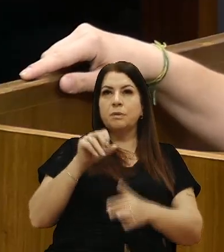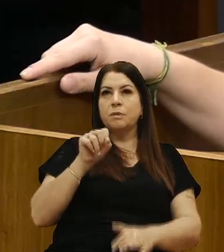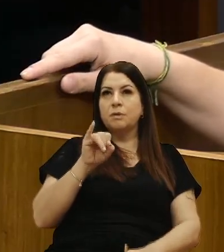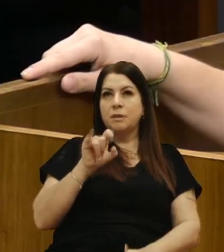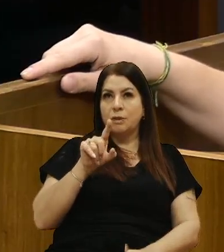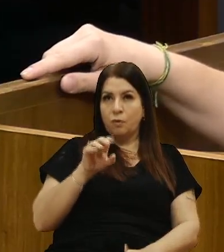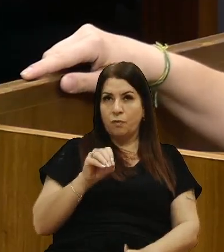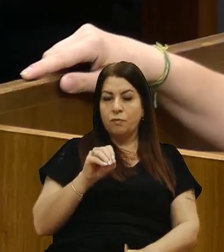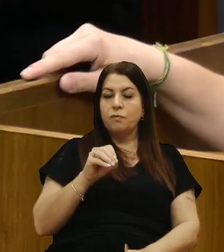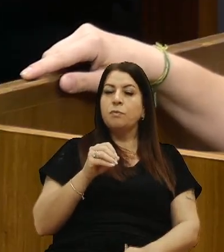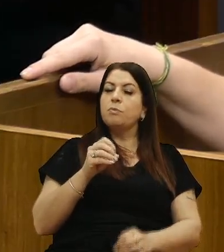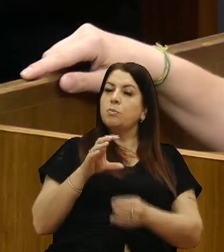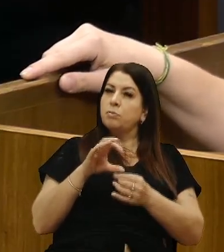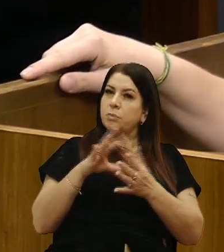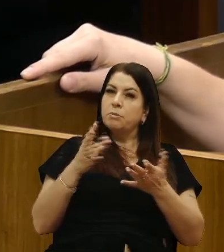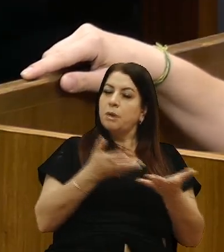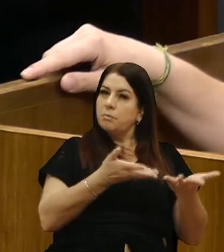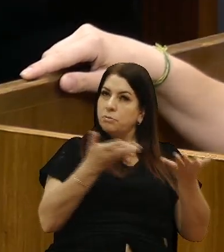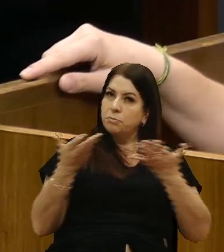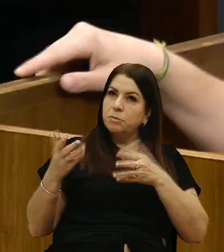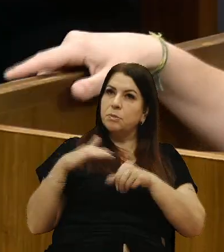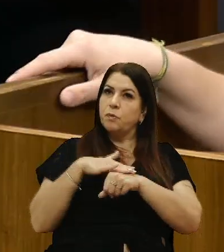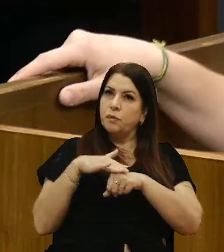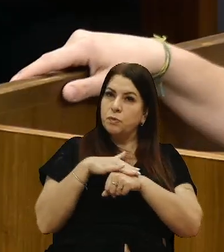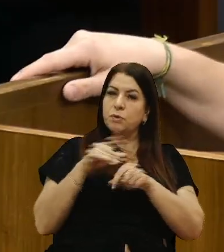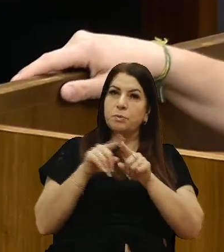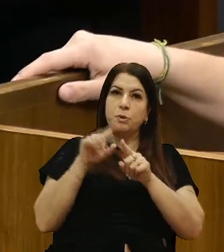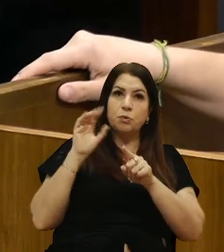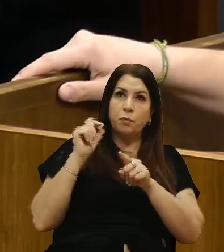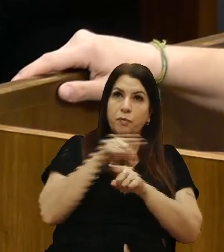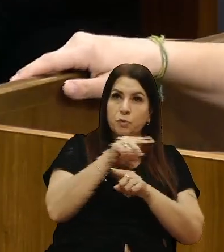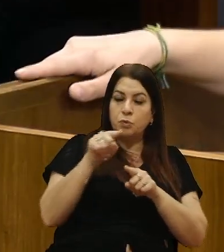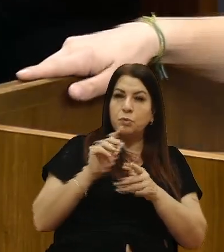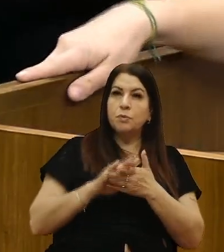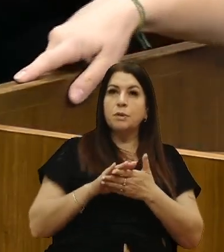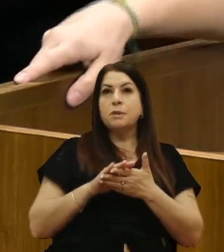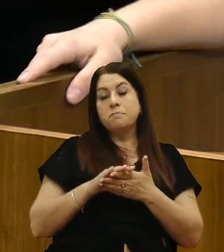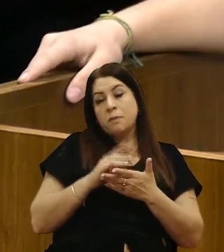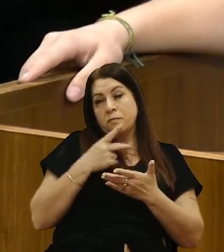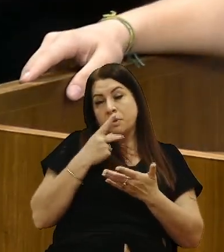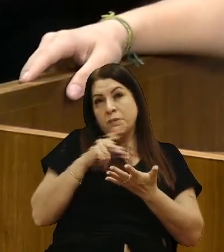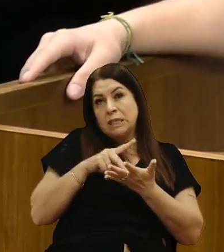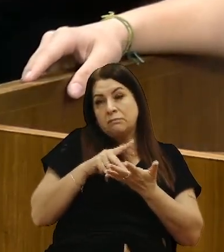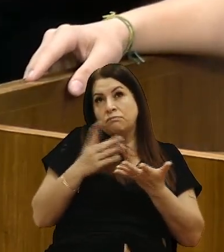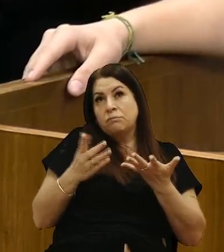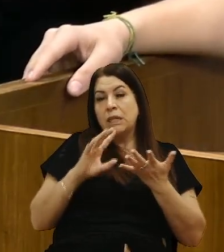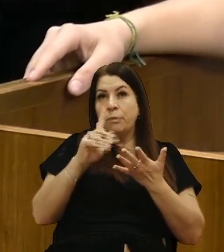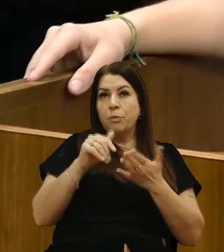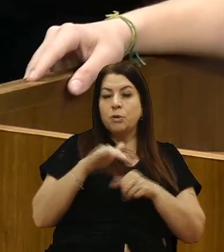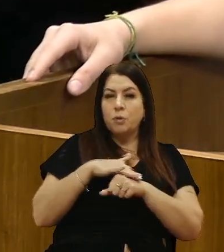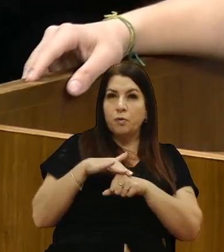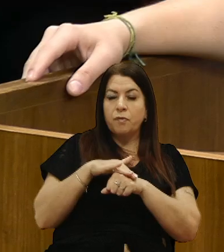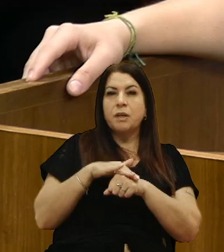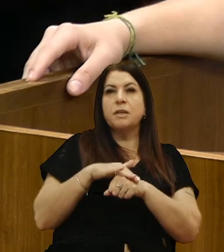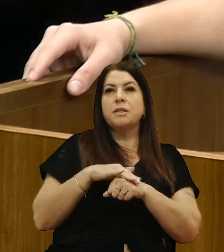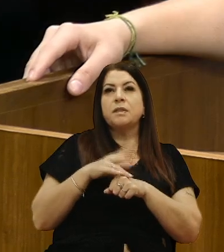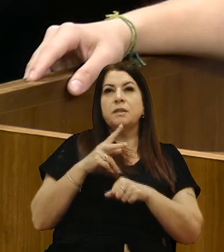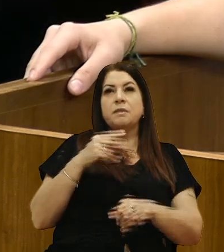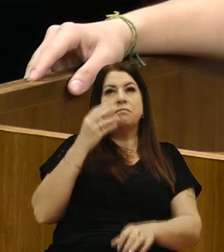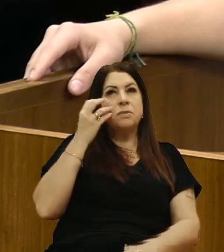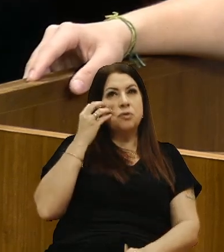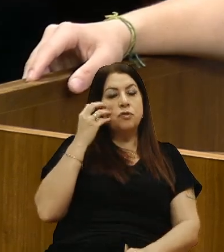Daniel foi muito solícito, né, nos recebeu, nos ouviu, mas confesso que, depois da nossa conversa, vereador Jack, tive